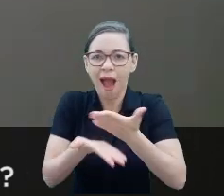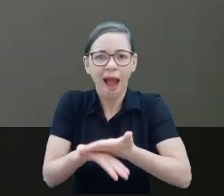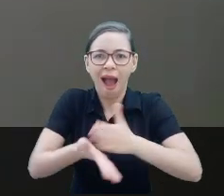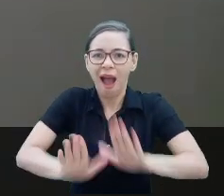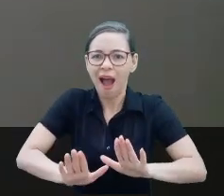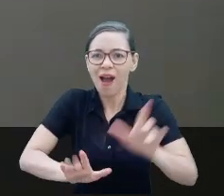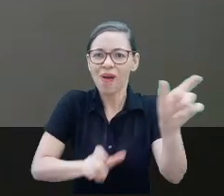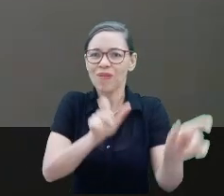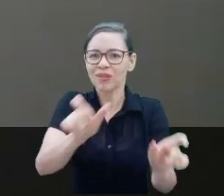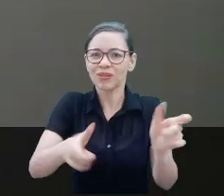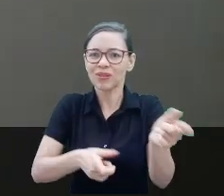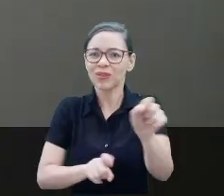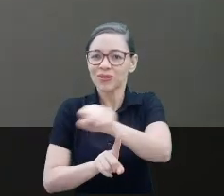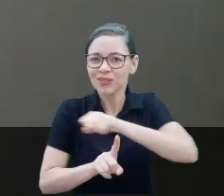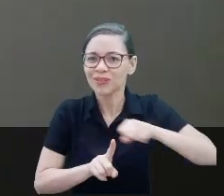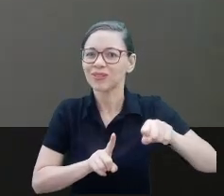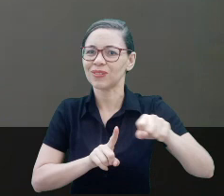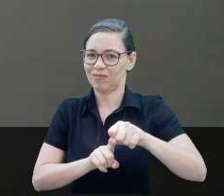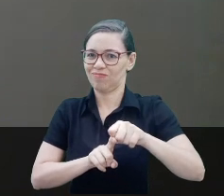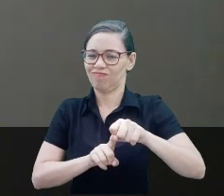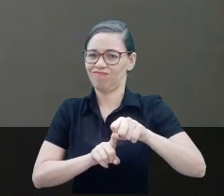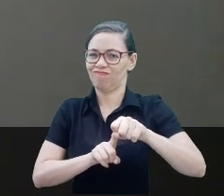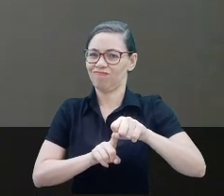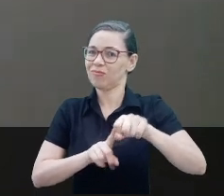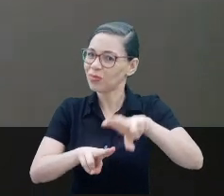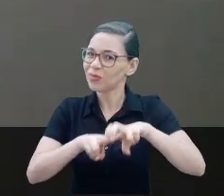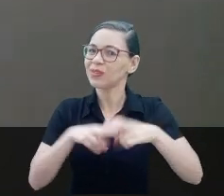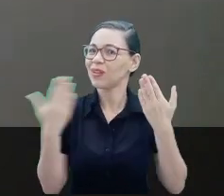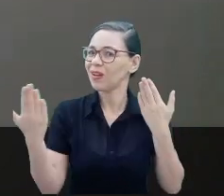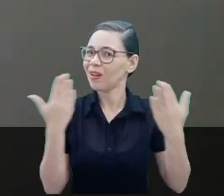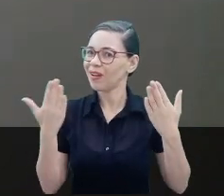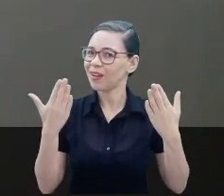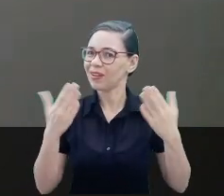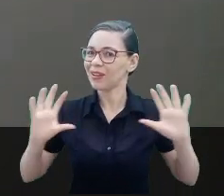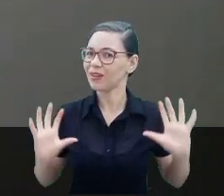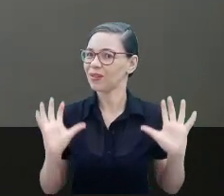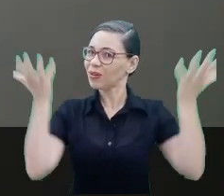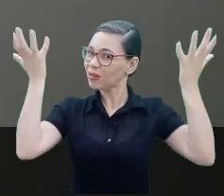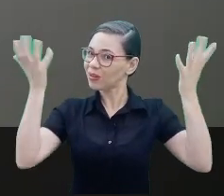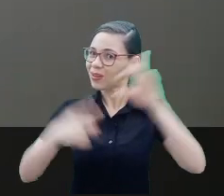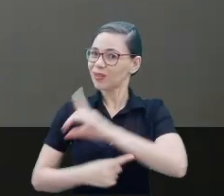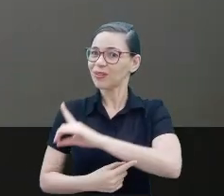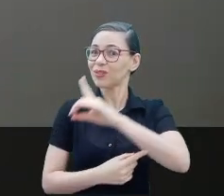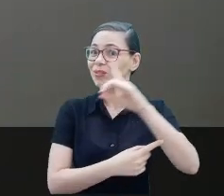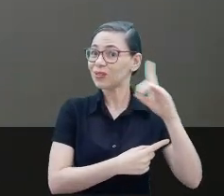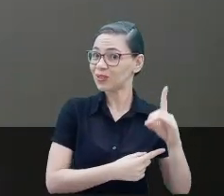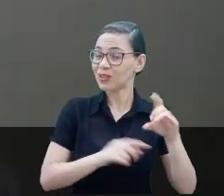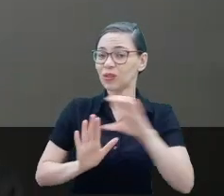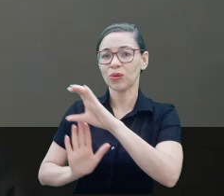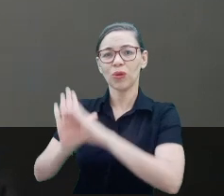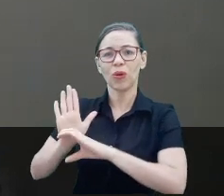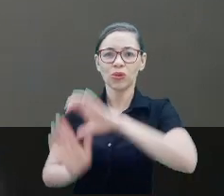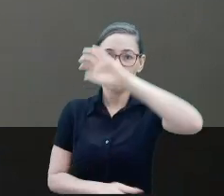né? Então, a psicologia, ela tem tudo a ver com a data da visibilidade trans. Pelos